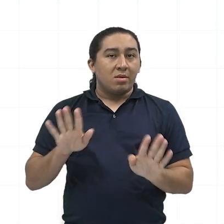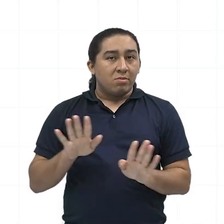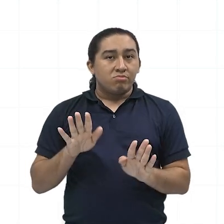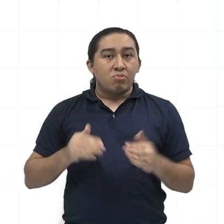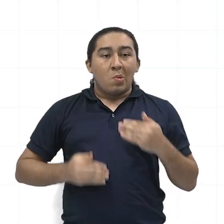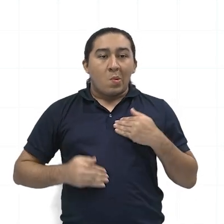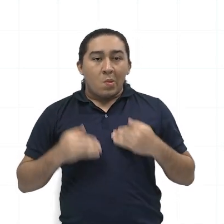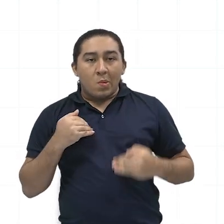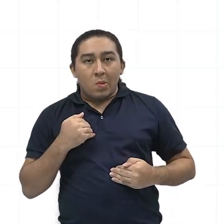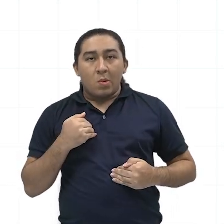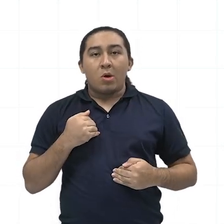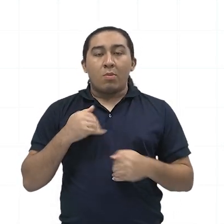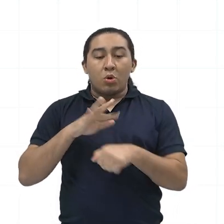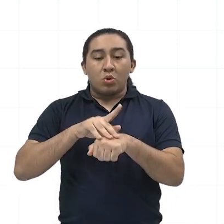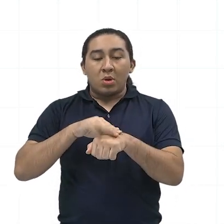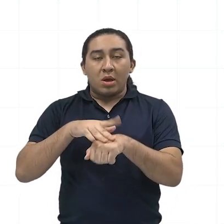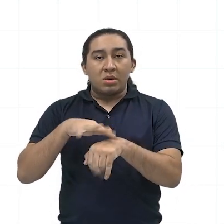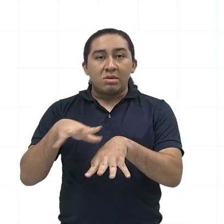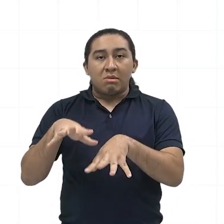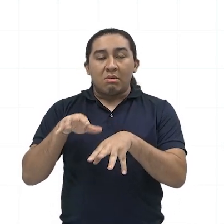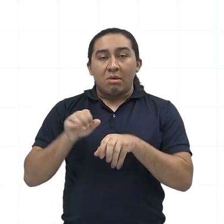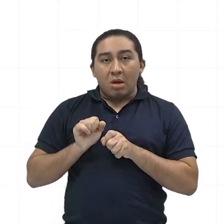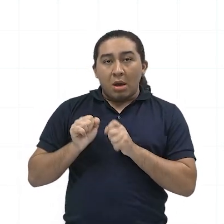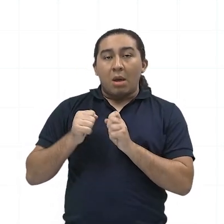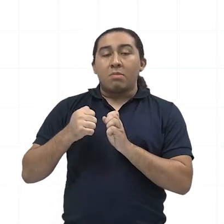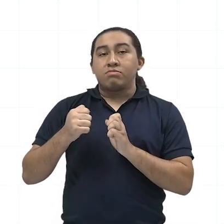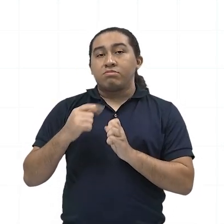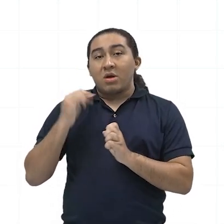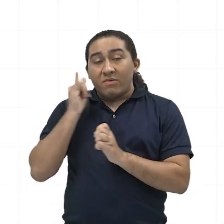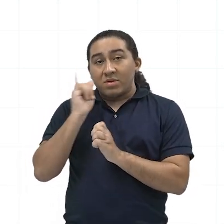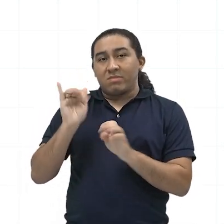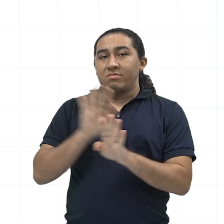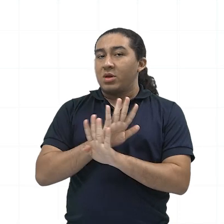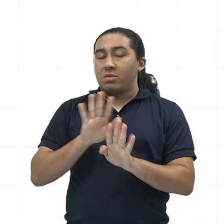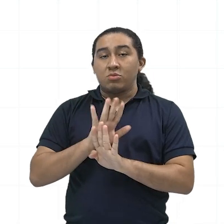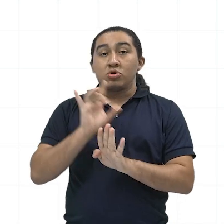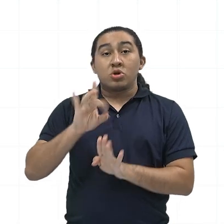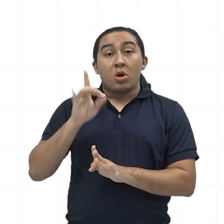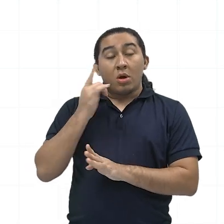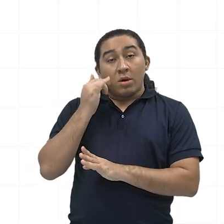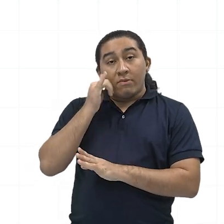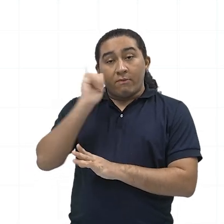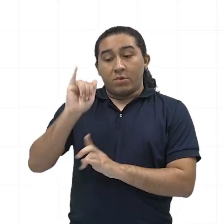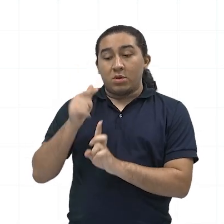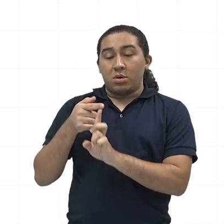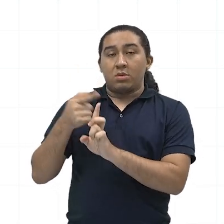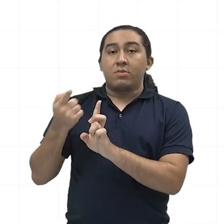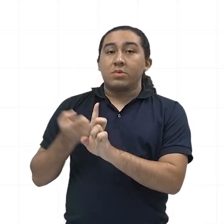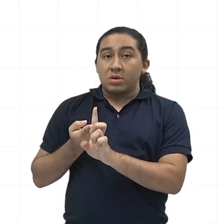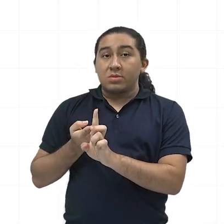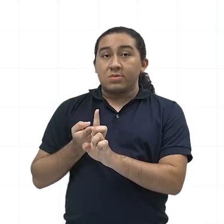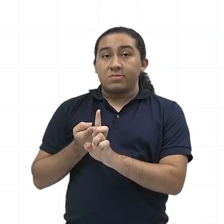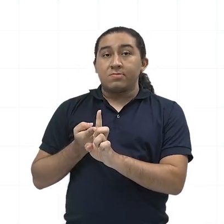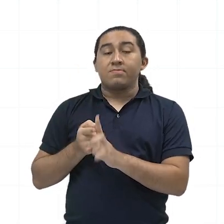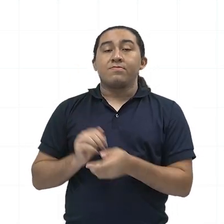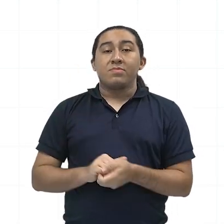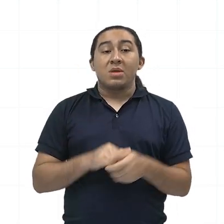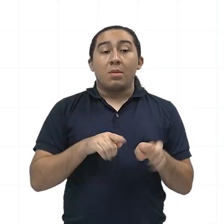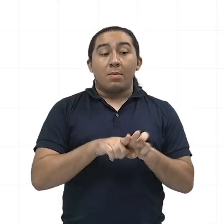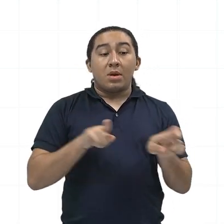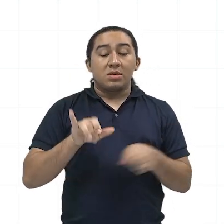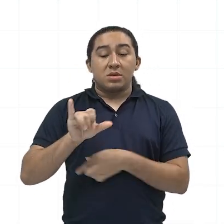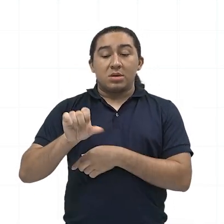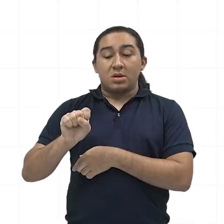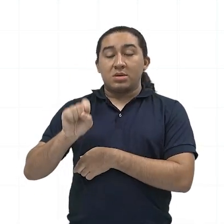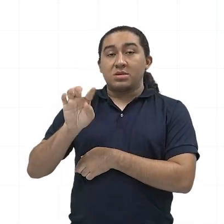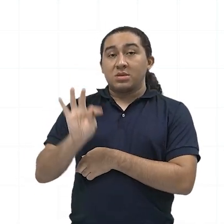organismo contra essas infecções. Vai proteger de você evitar ali uma gravidez indesejada. Mas as ISTs